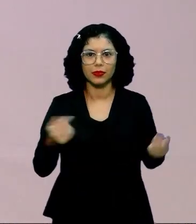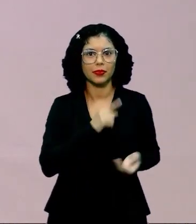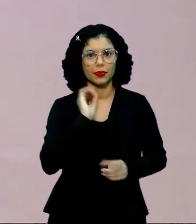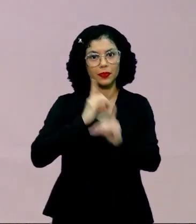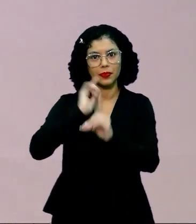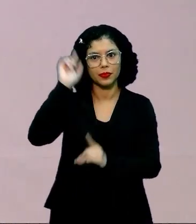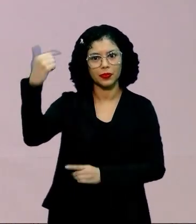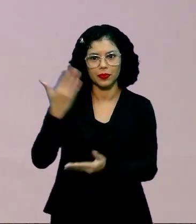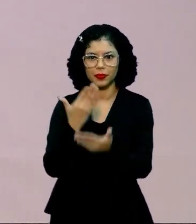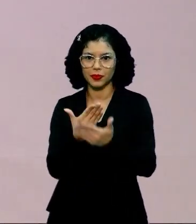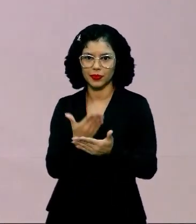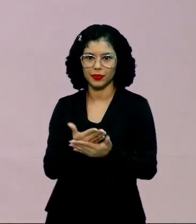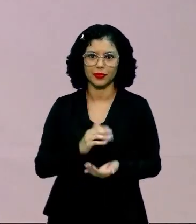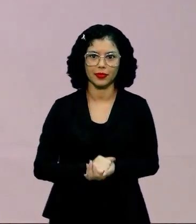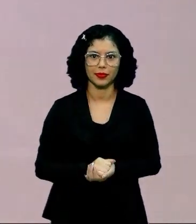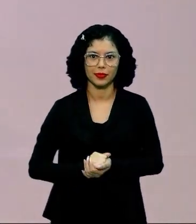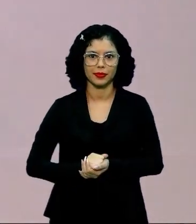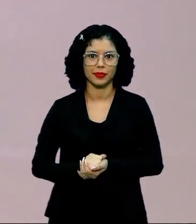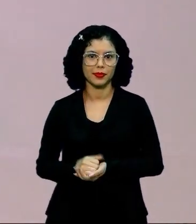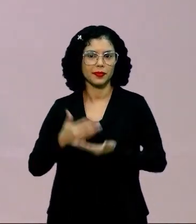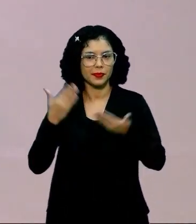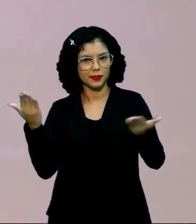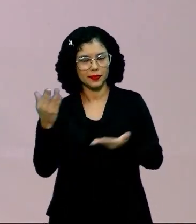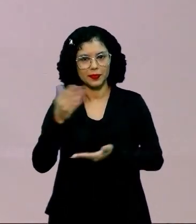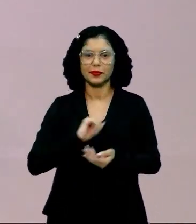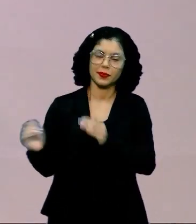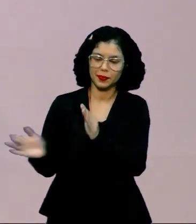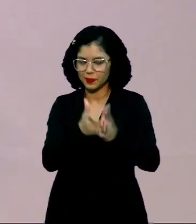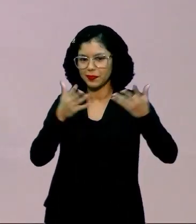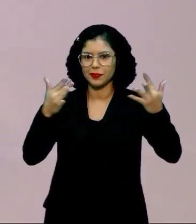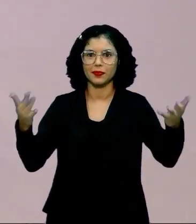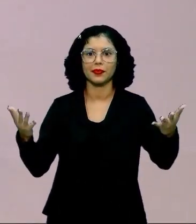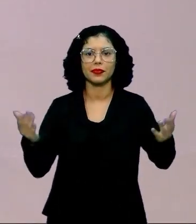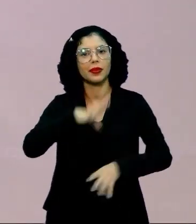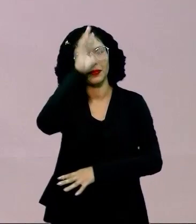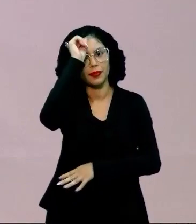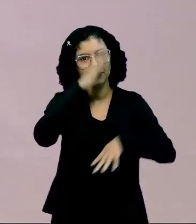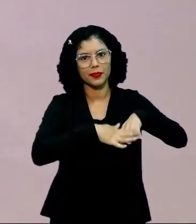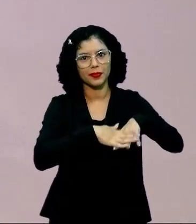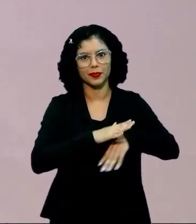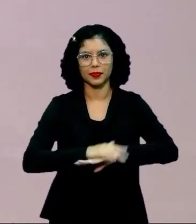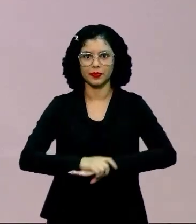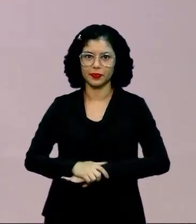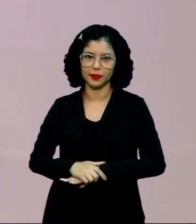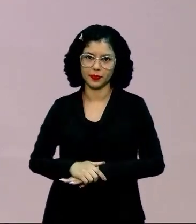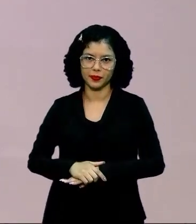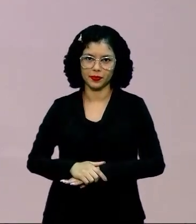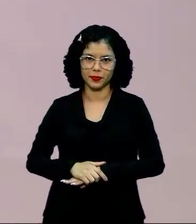gente se encontra no próximo capítulo dessa história maravilhosa que é aprender matemática.